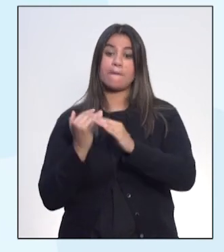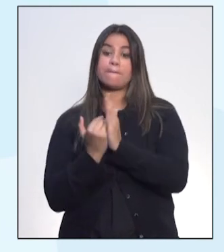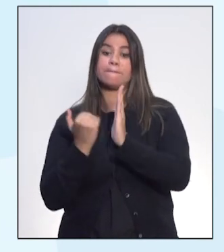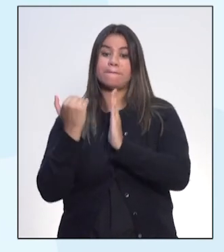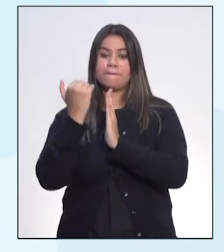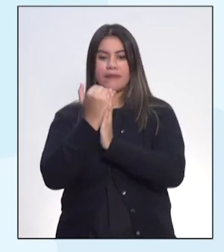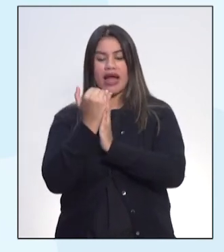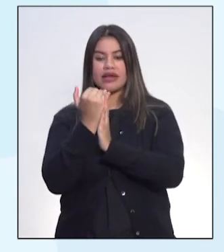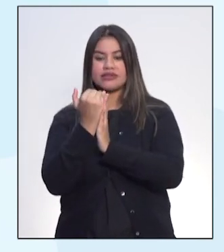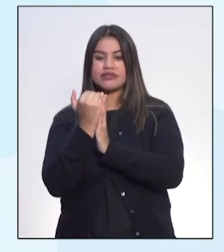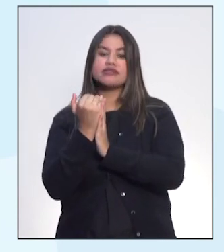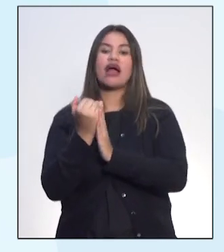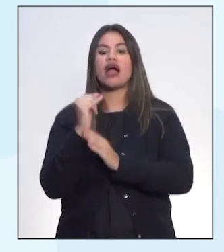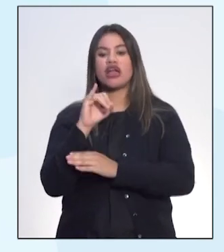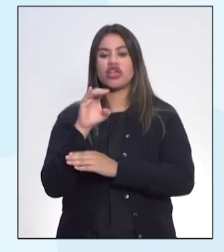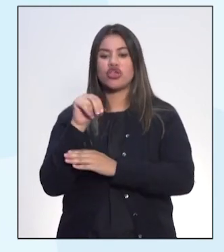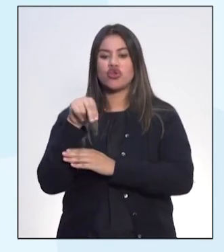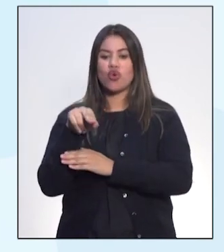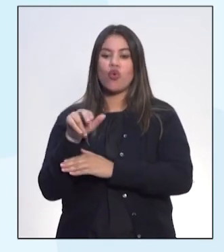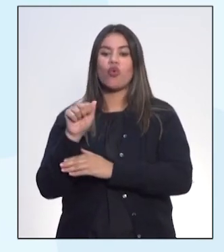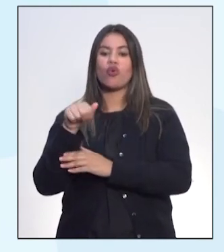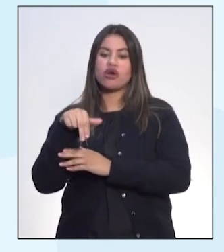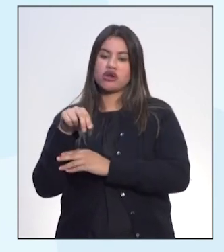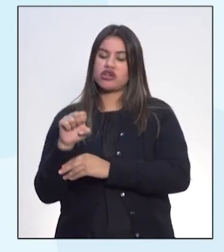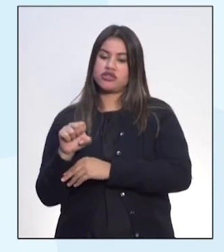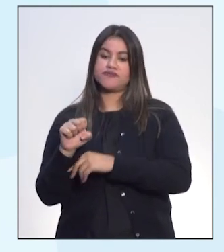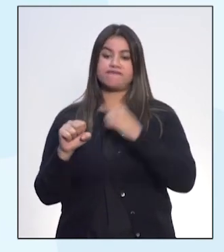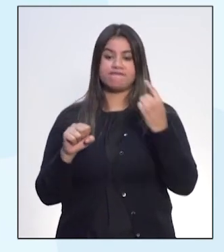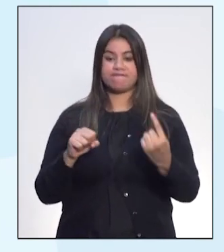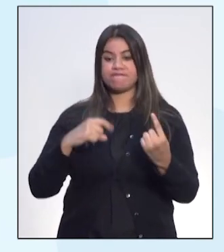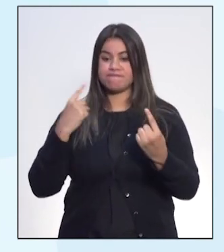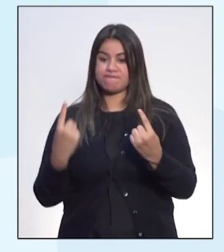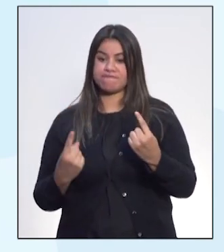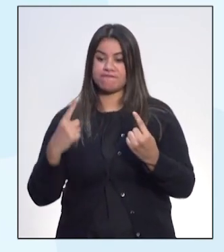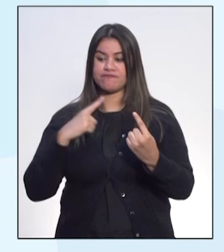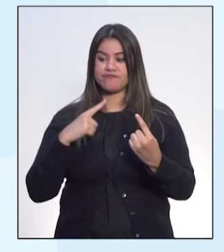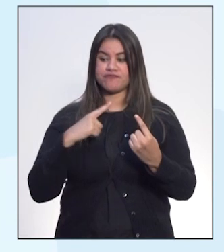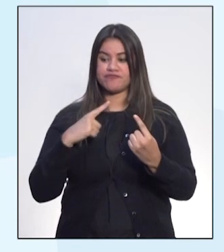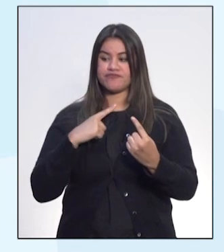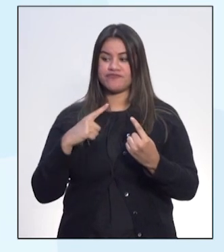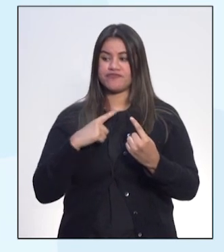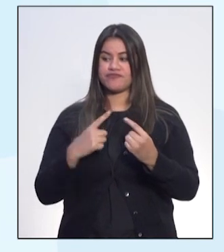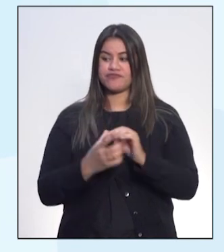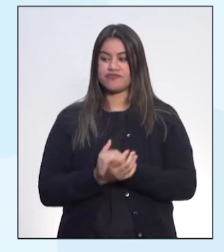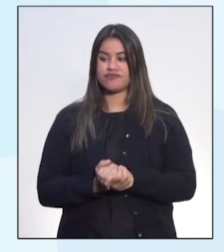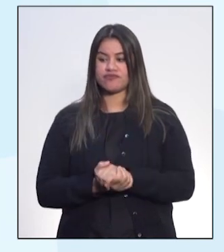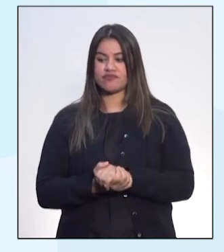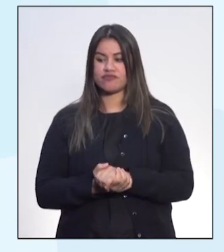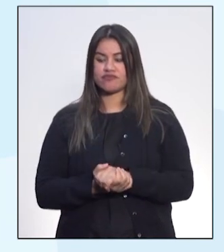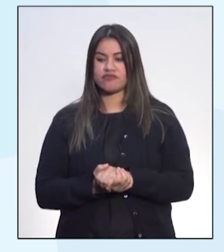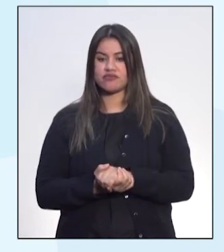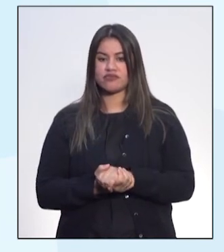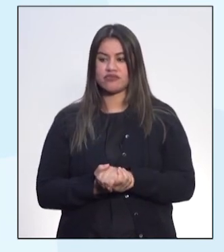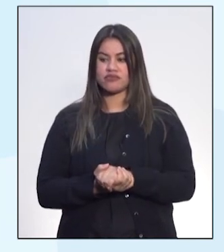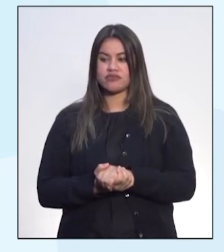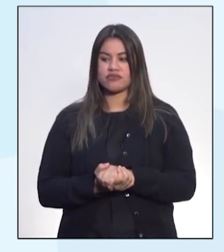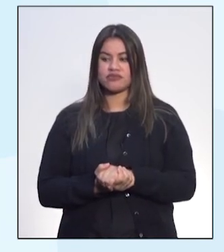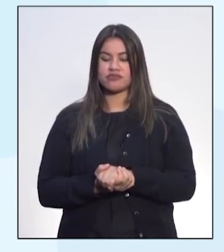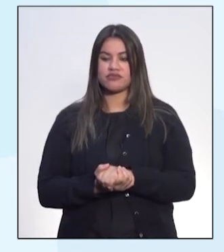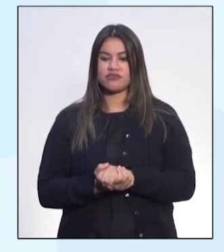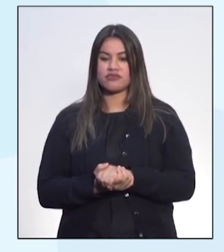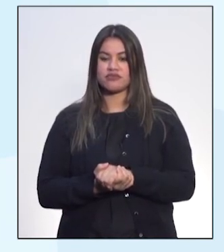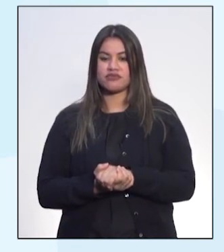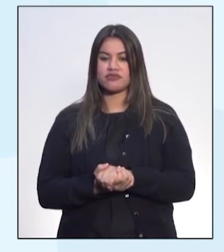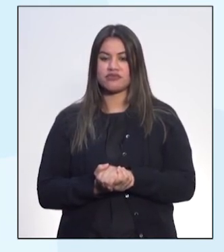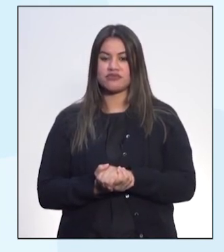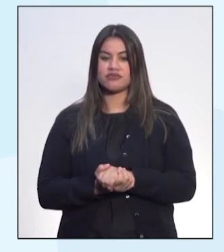íons, o íon cátion e o íon ânion. Então, aqui eu tenho a fórmula iônica do sal de cozinha. Na segunda